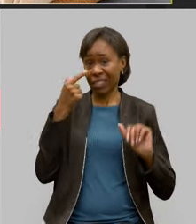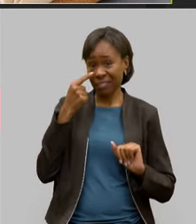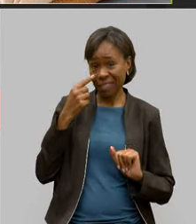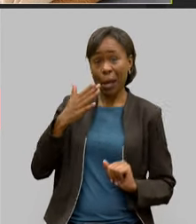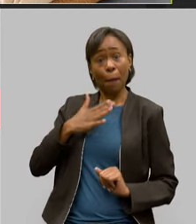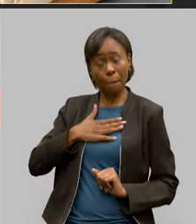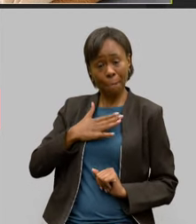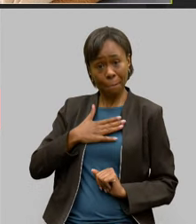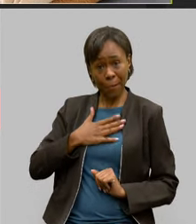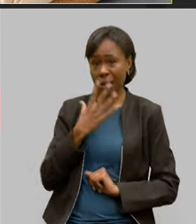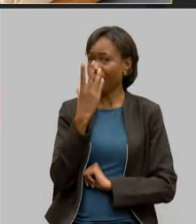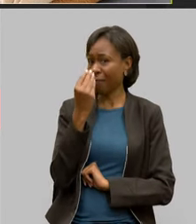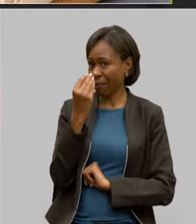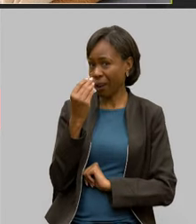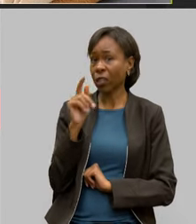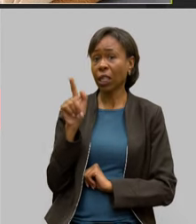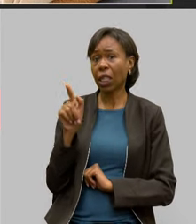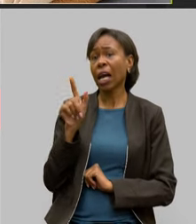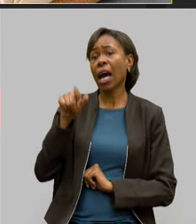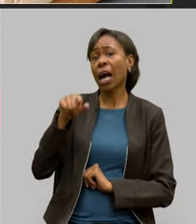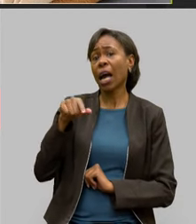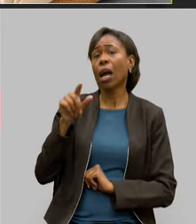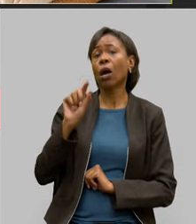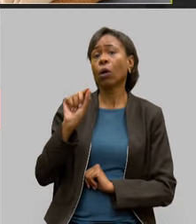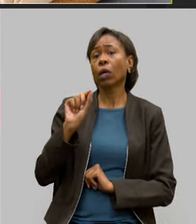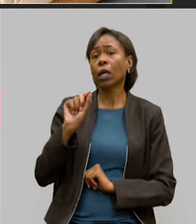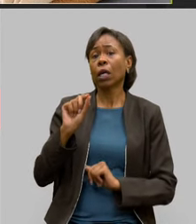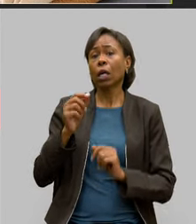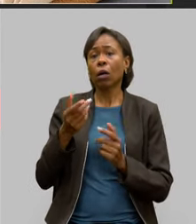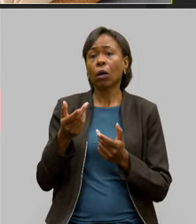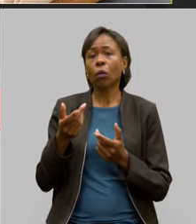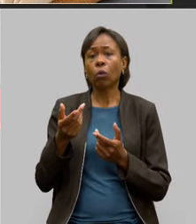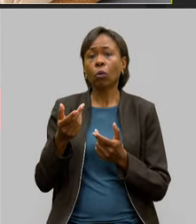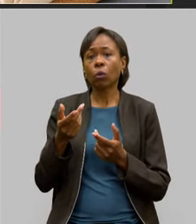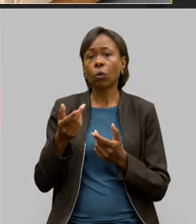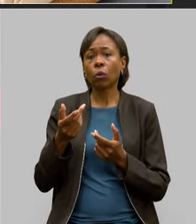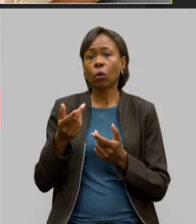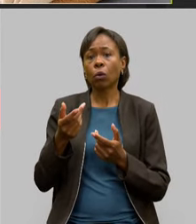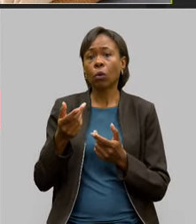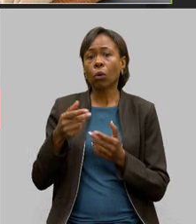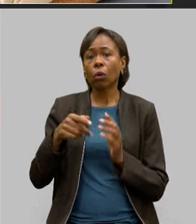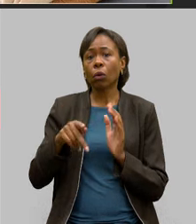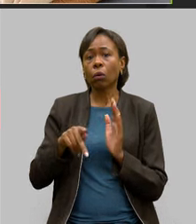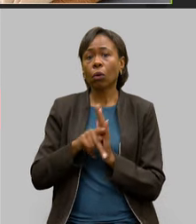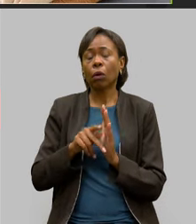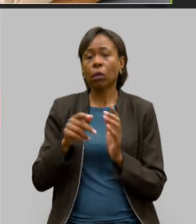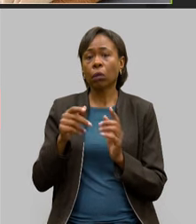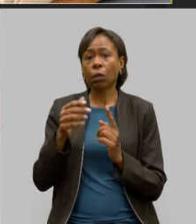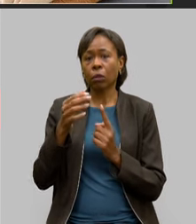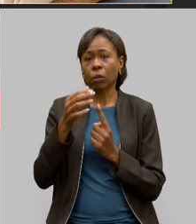isso é um lubrificante de camisinha por qu acredita mas isso aqui não é comprovado